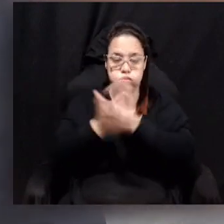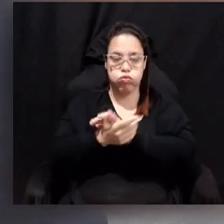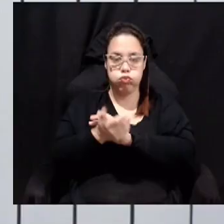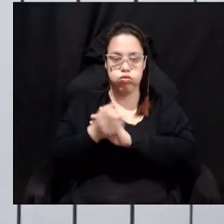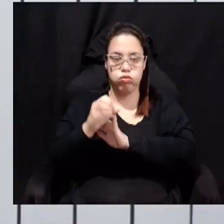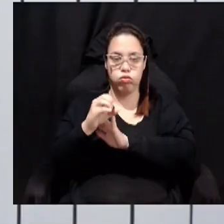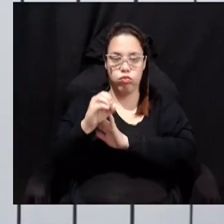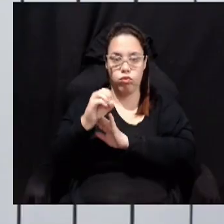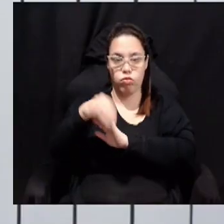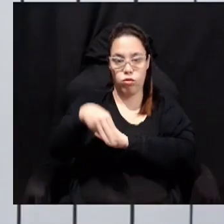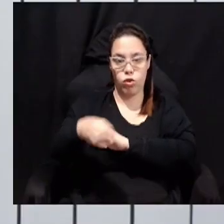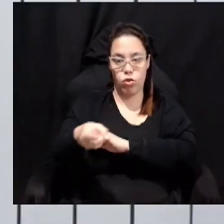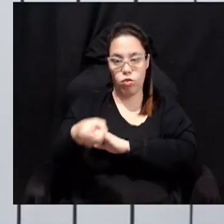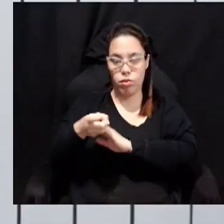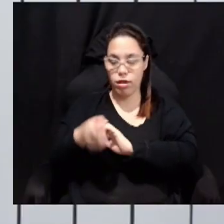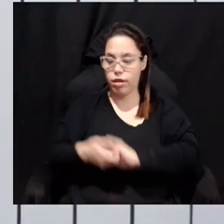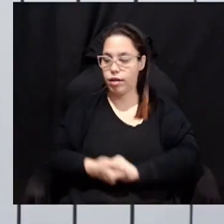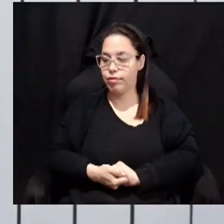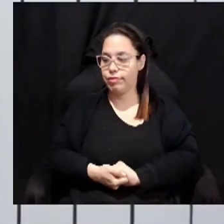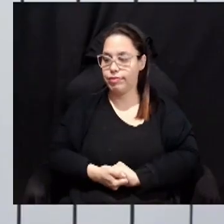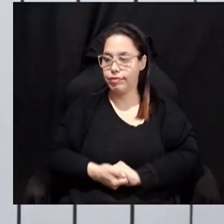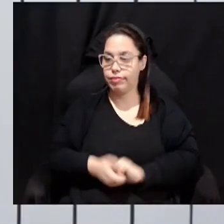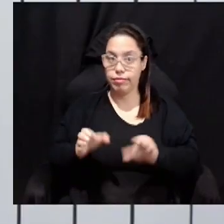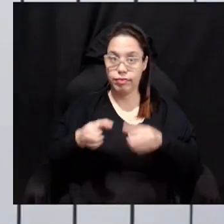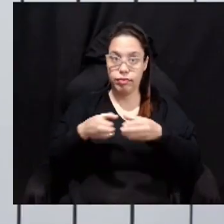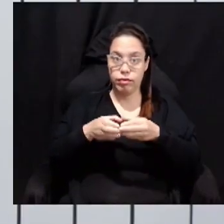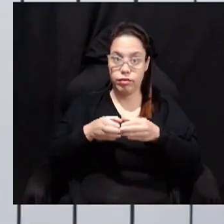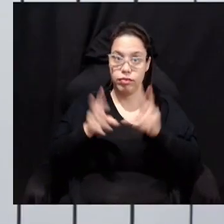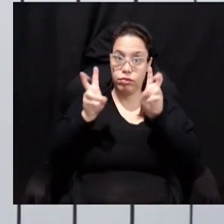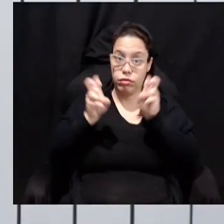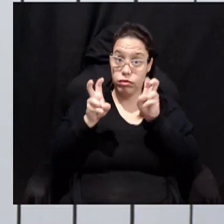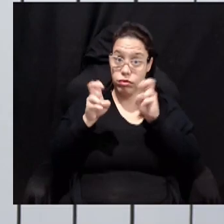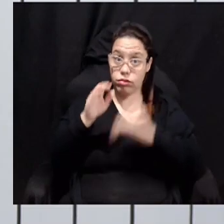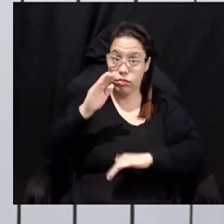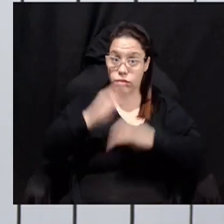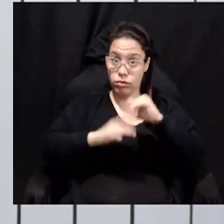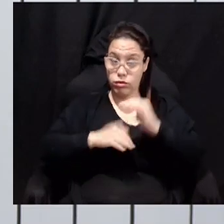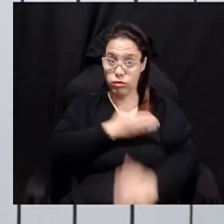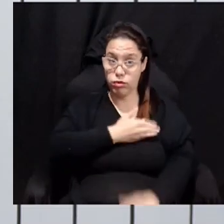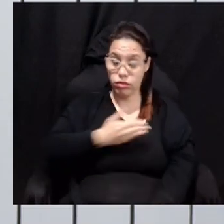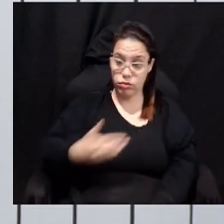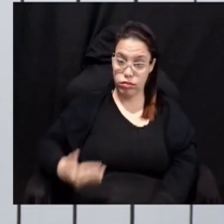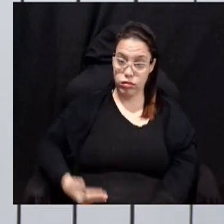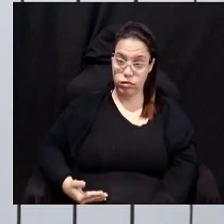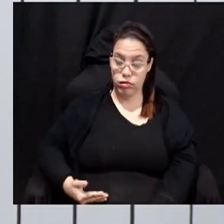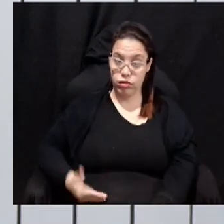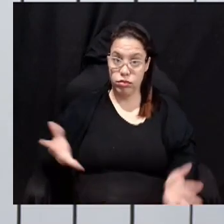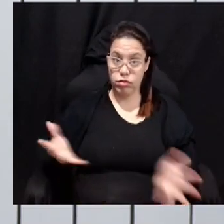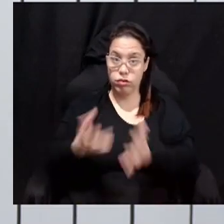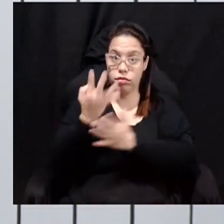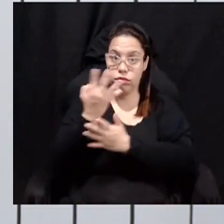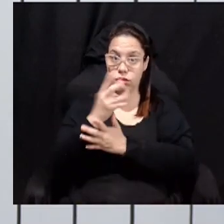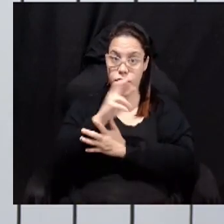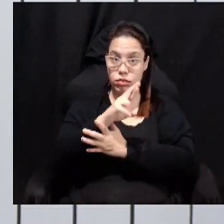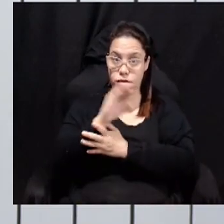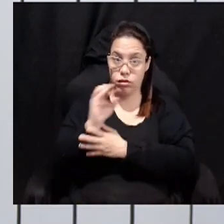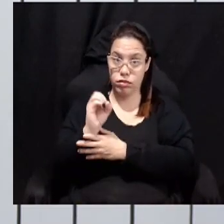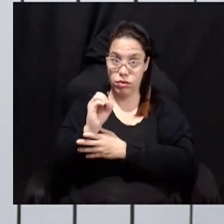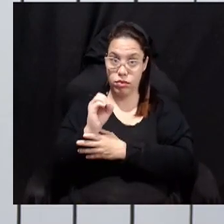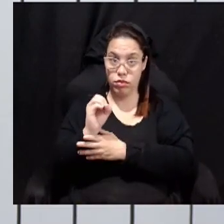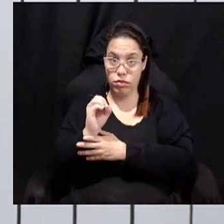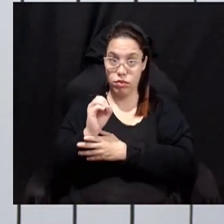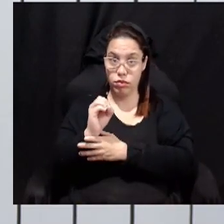dentro. Comissão de Assuntos de Segurança Pública da Câmara promove a 4ª reunião ordinária e